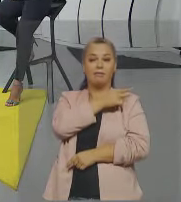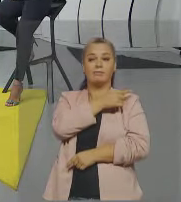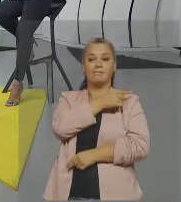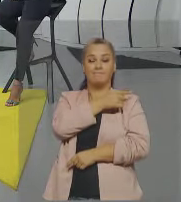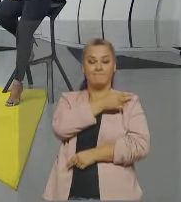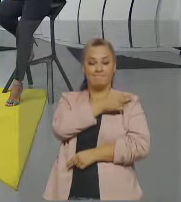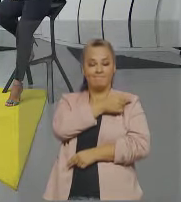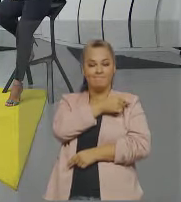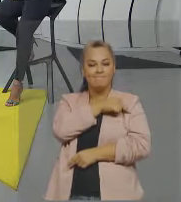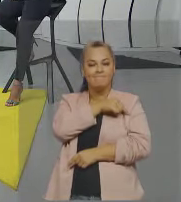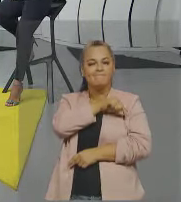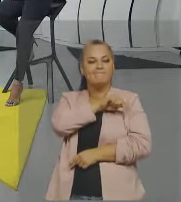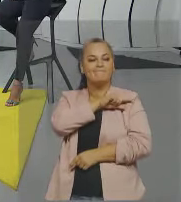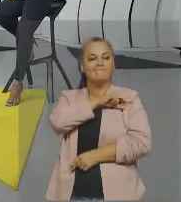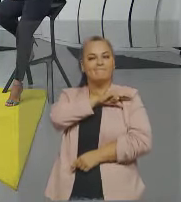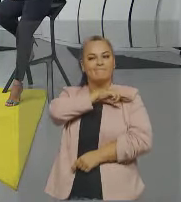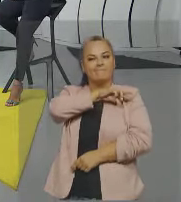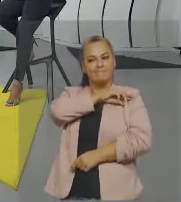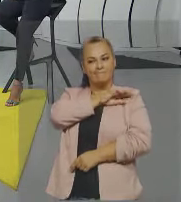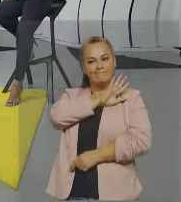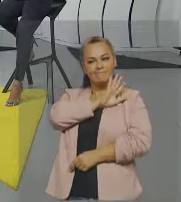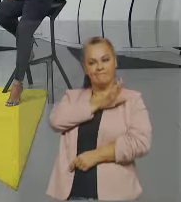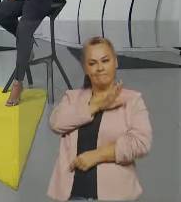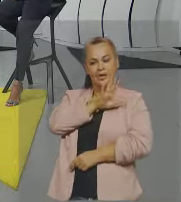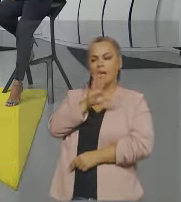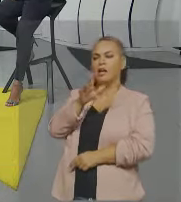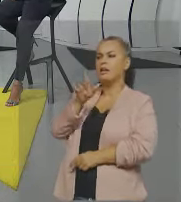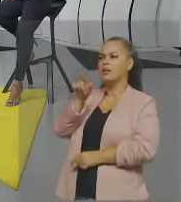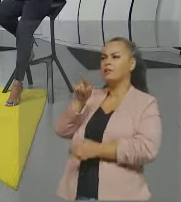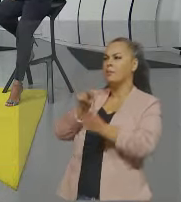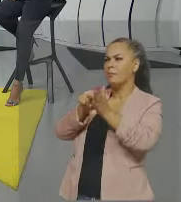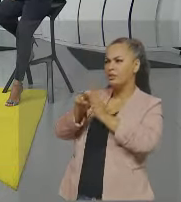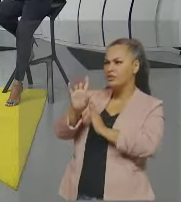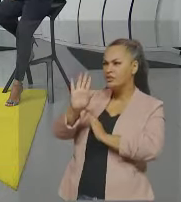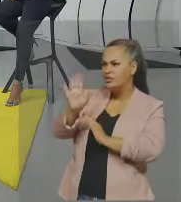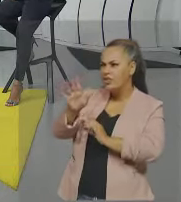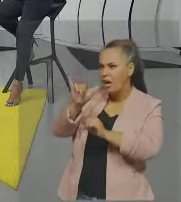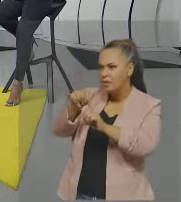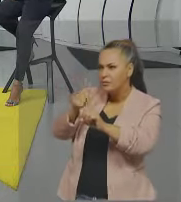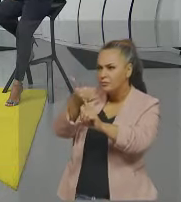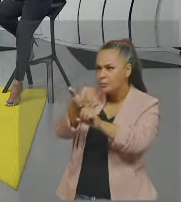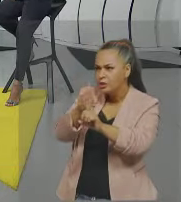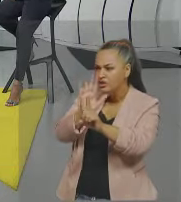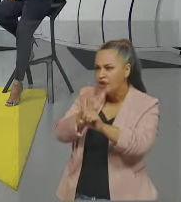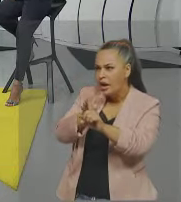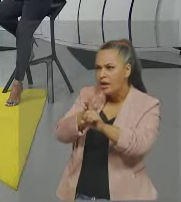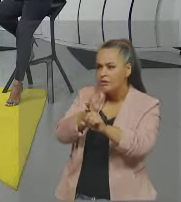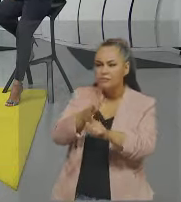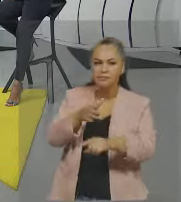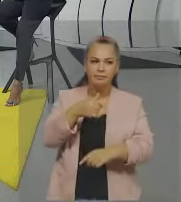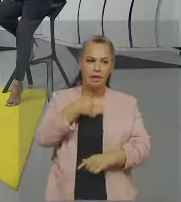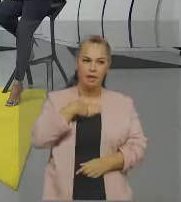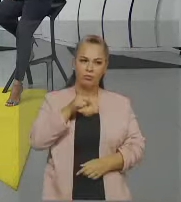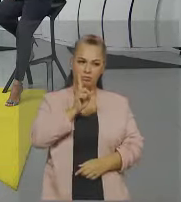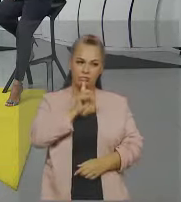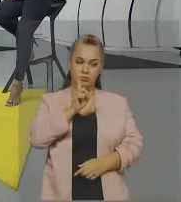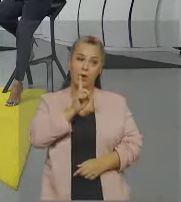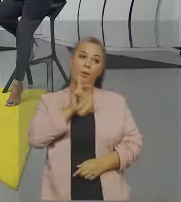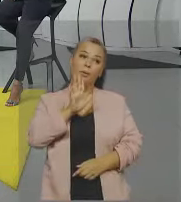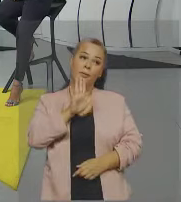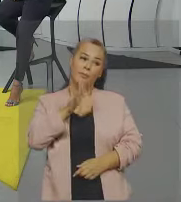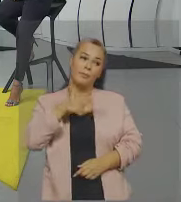aí na escola? Eu, propriamente, não sofri bullying, mas o meu filho, por exemplo, ele